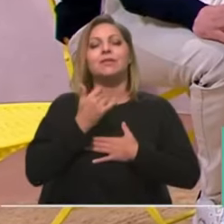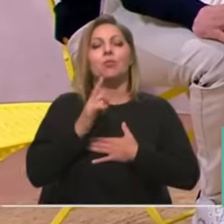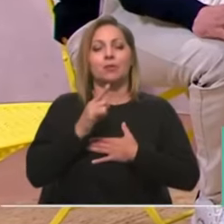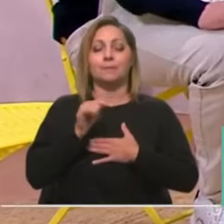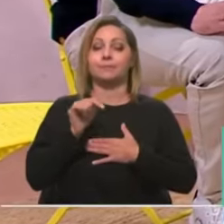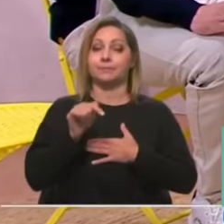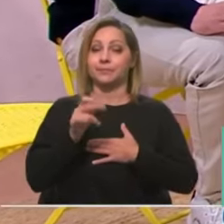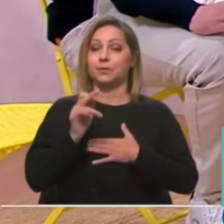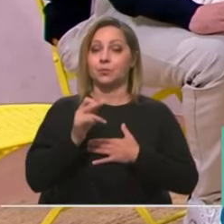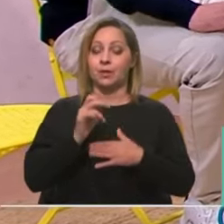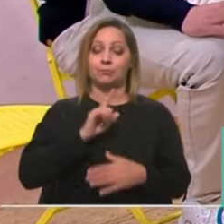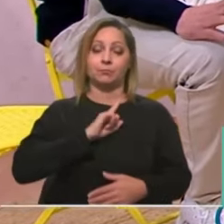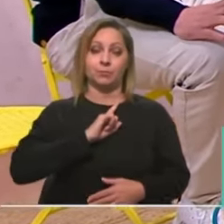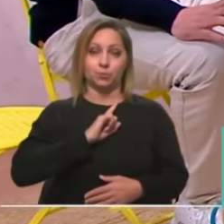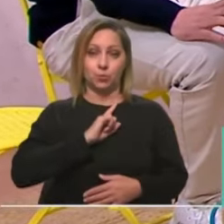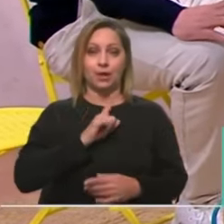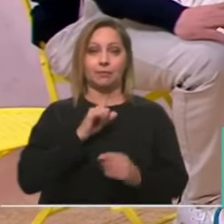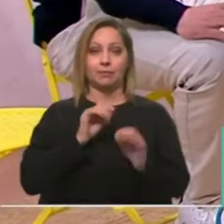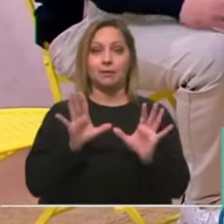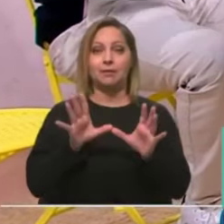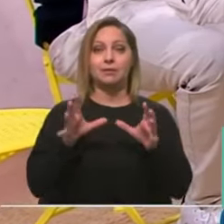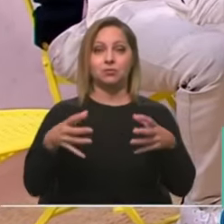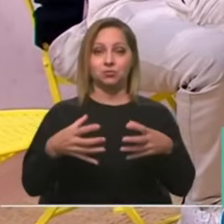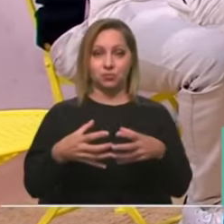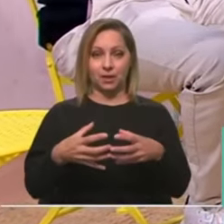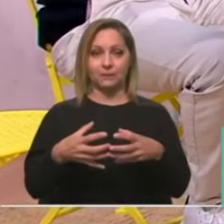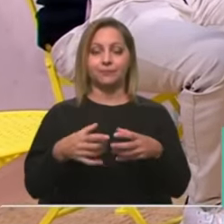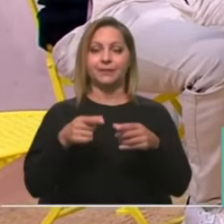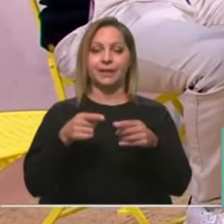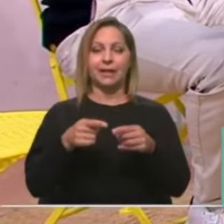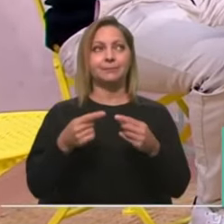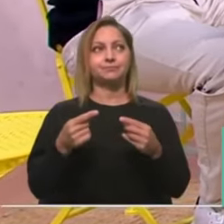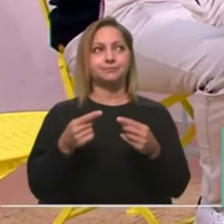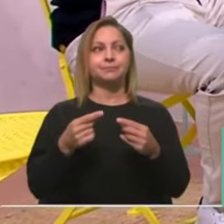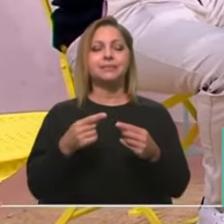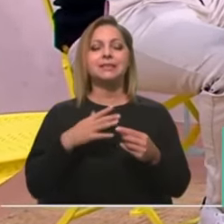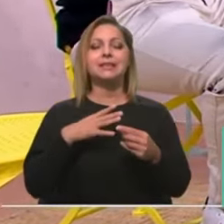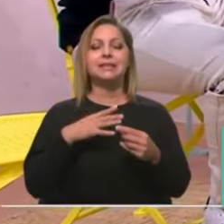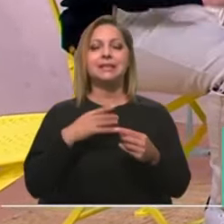ano que, tanto a nível pessoal como a nível coletivo, é de a procura daquilo que nos faz feliz, autenticidade.